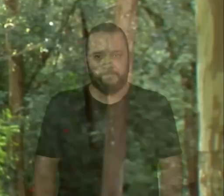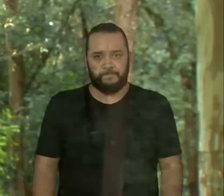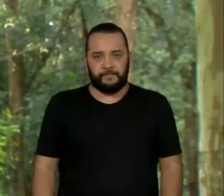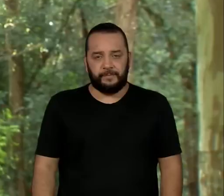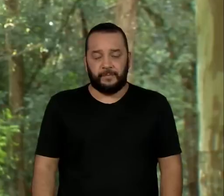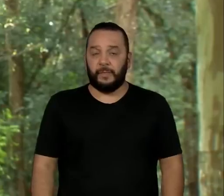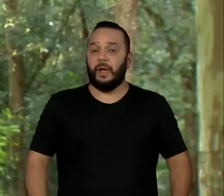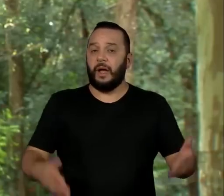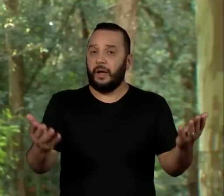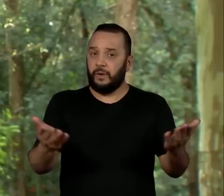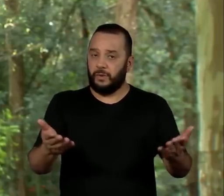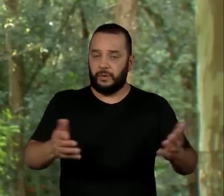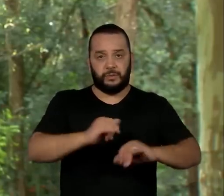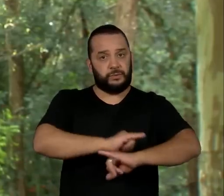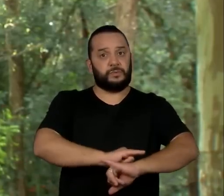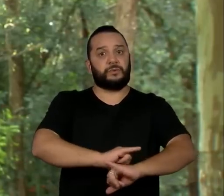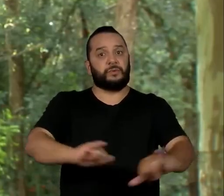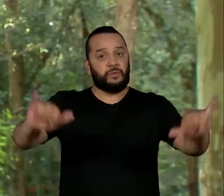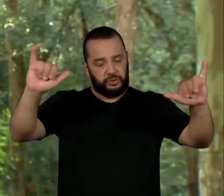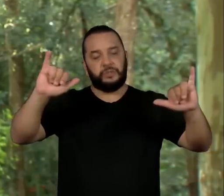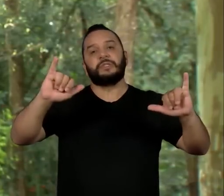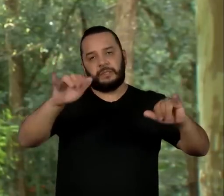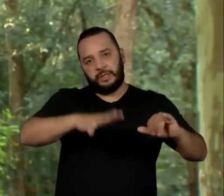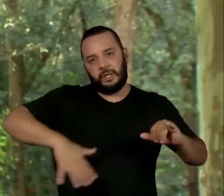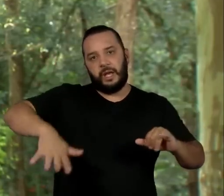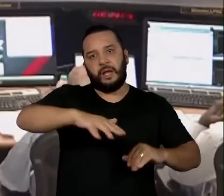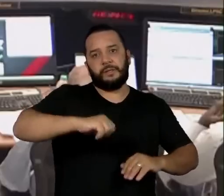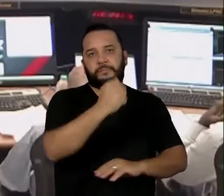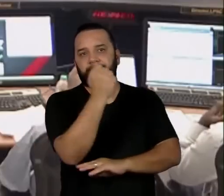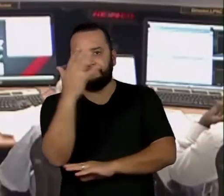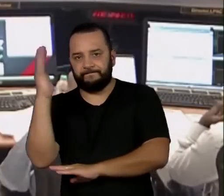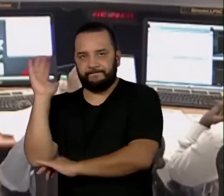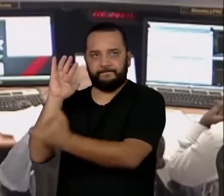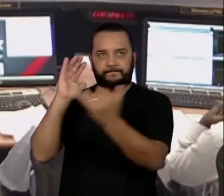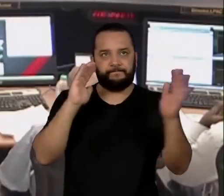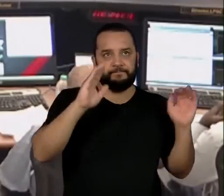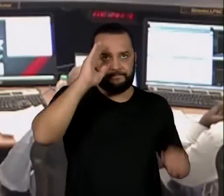Vamos às notícias da área socioambiental que tiveram destaque.